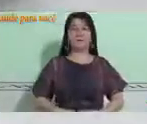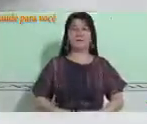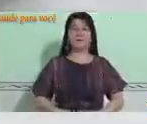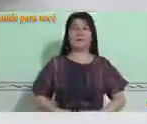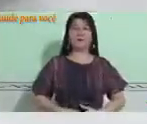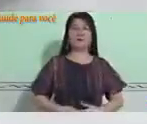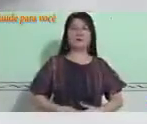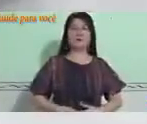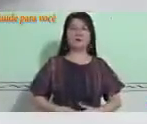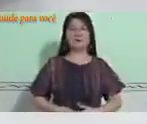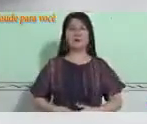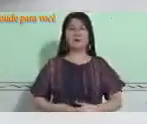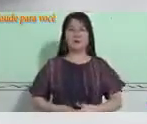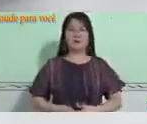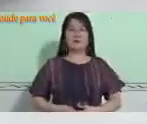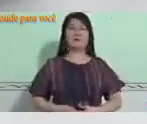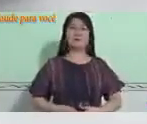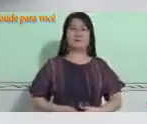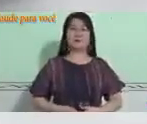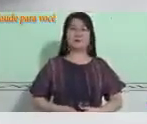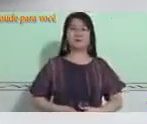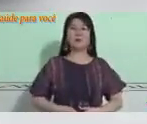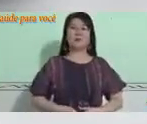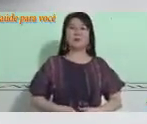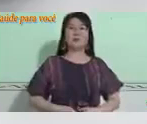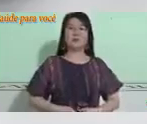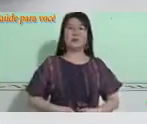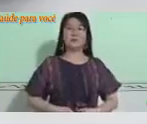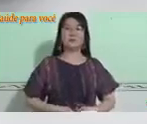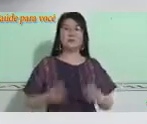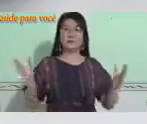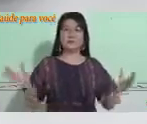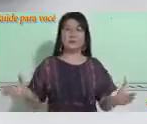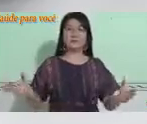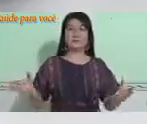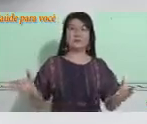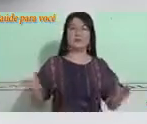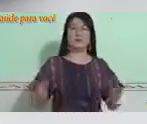Ela pode ser consumida na sua forma natural ou vírgula TRAV acento agudo